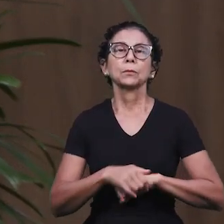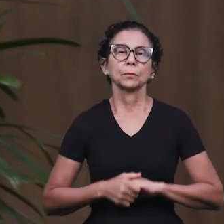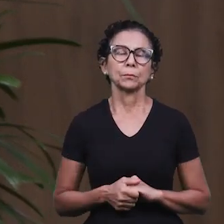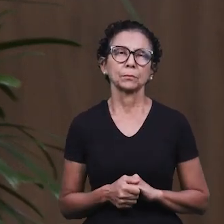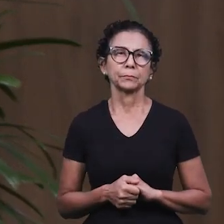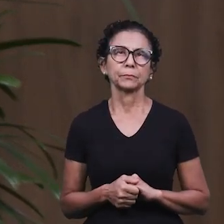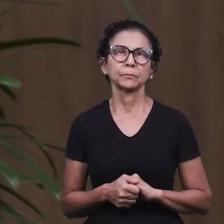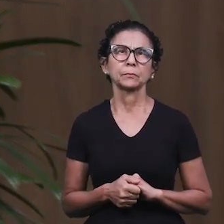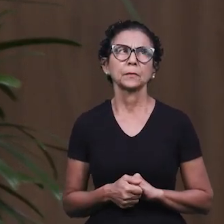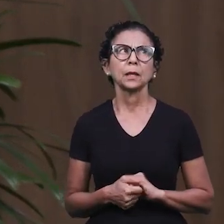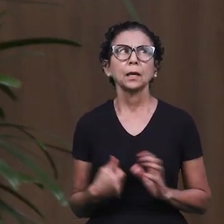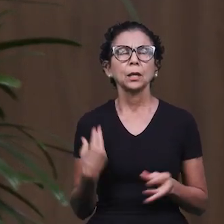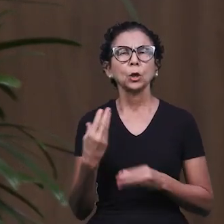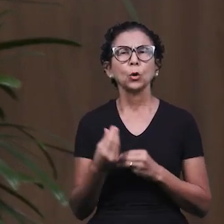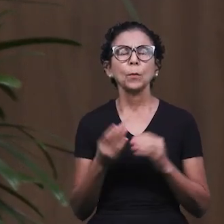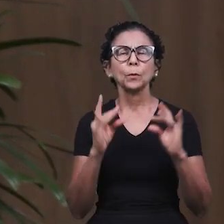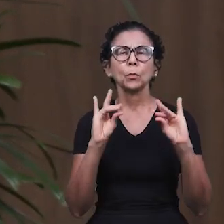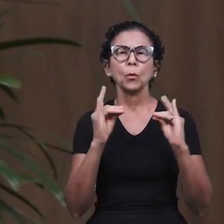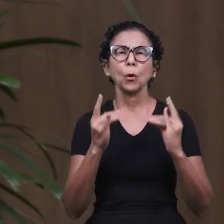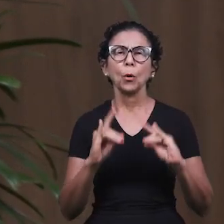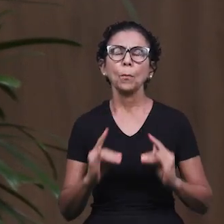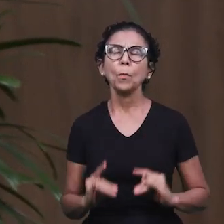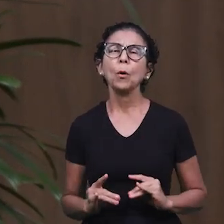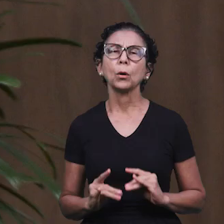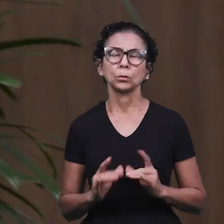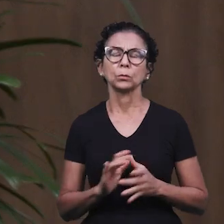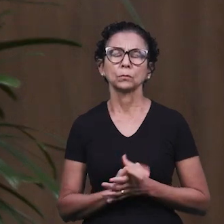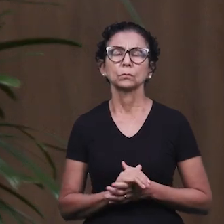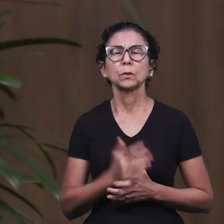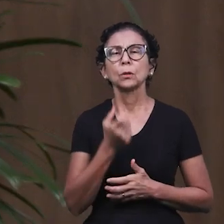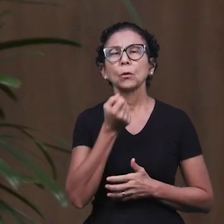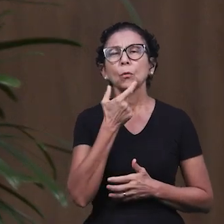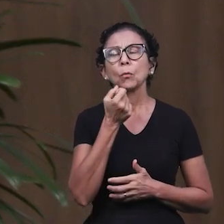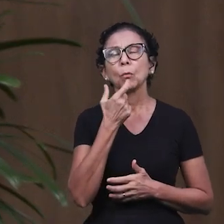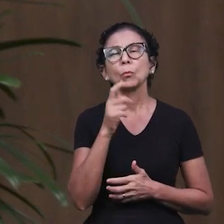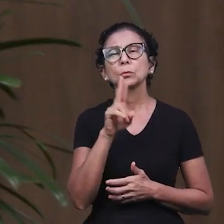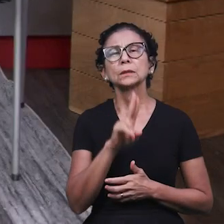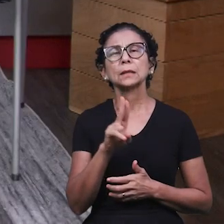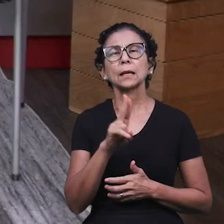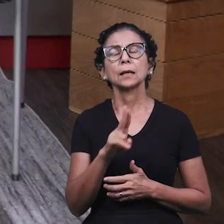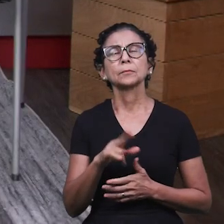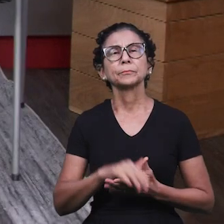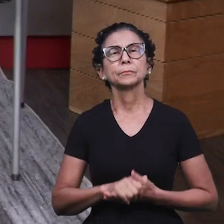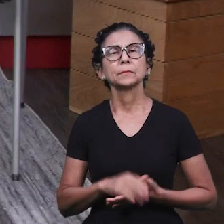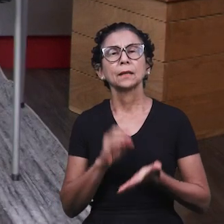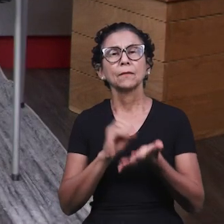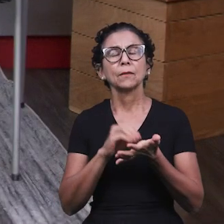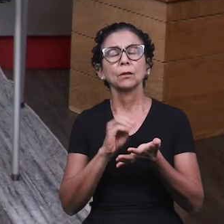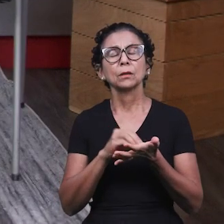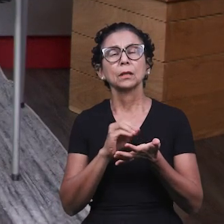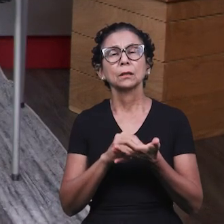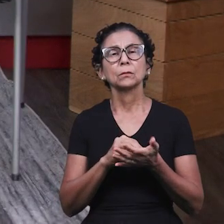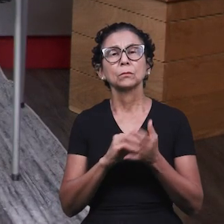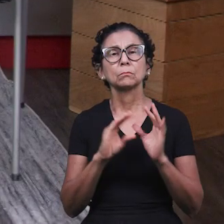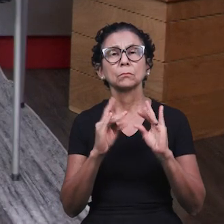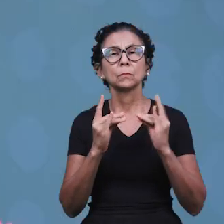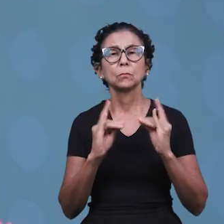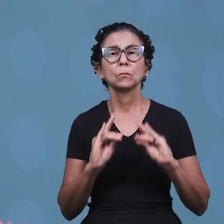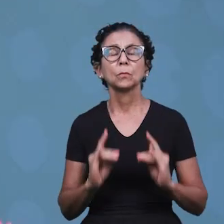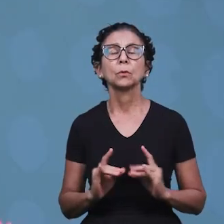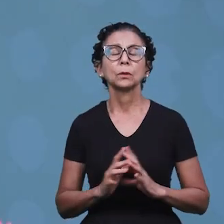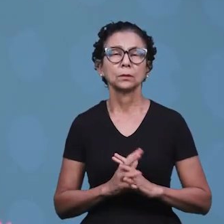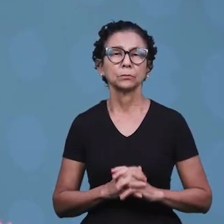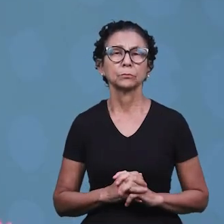a reposição hormonal? E quais são esses hormônios que a gente precisa repor? A reposição ela deve ser